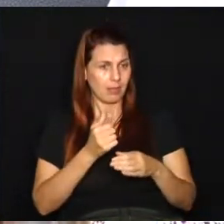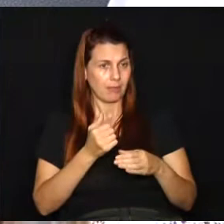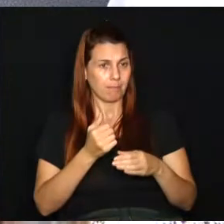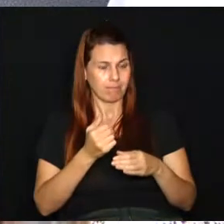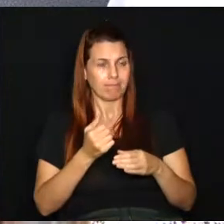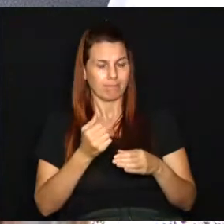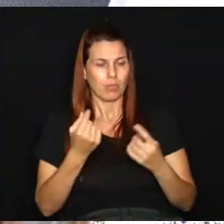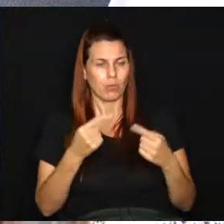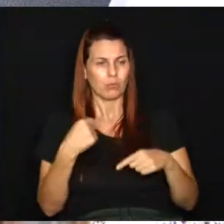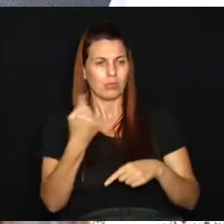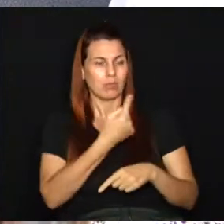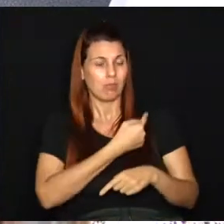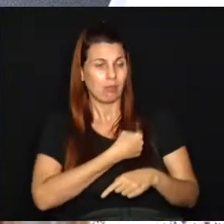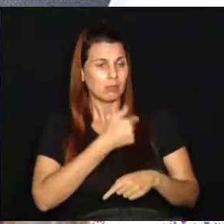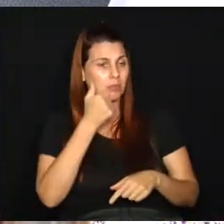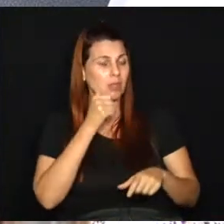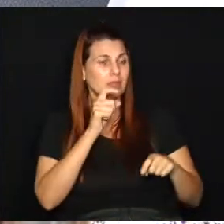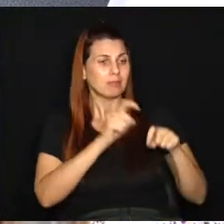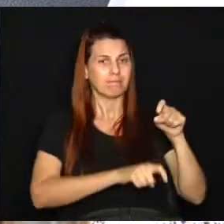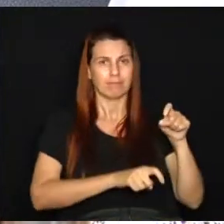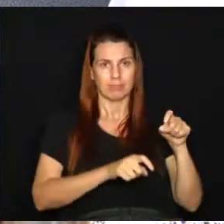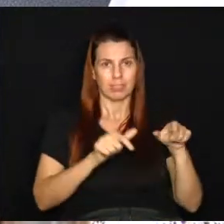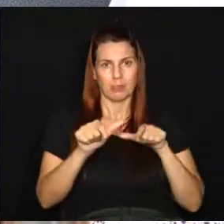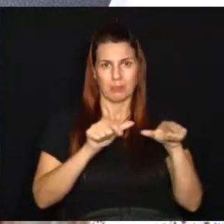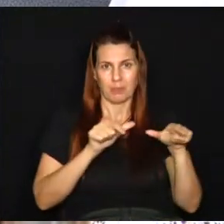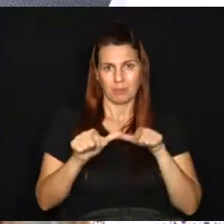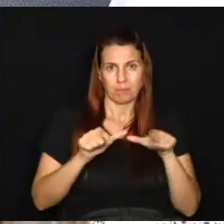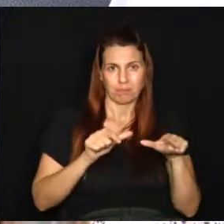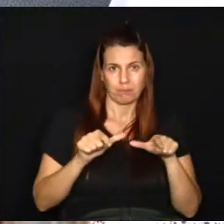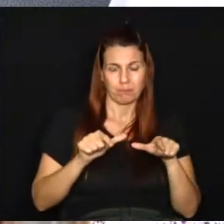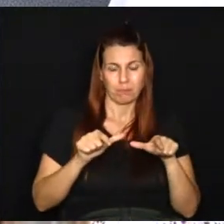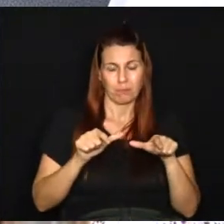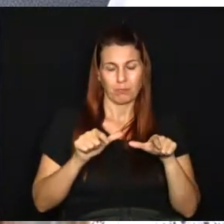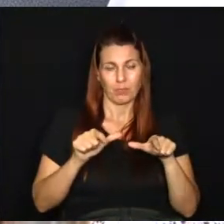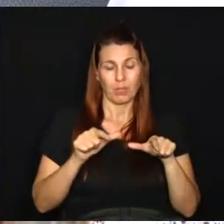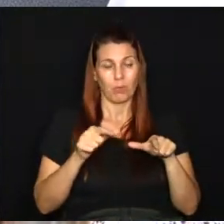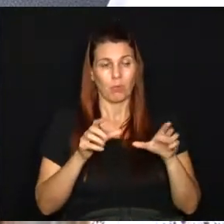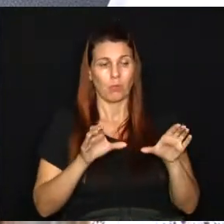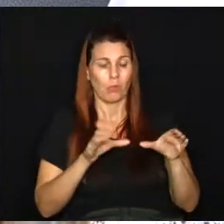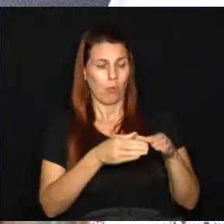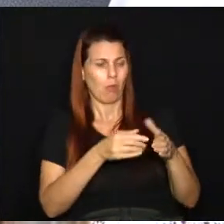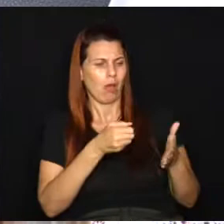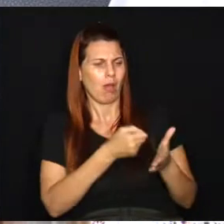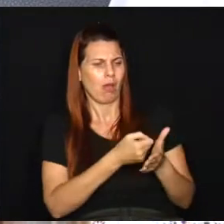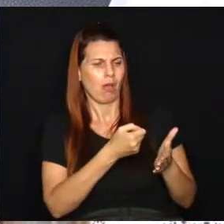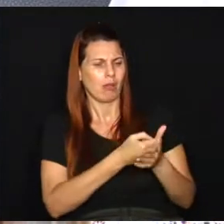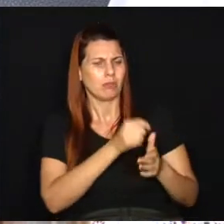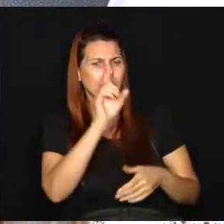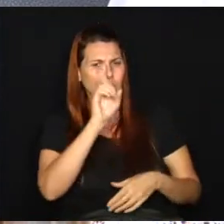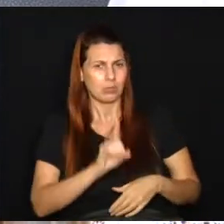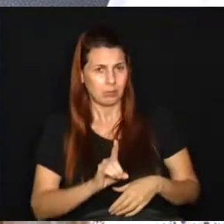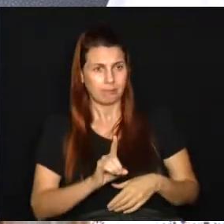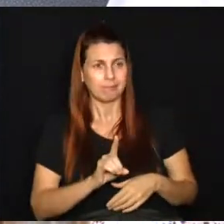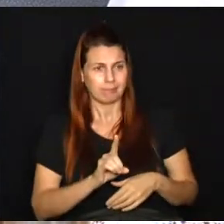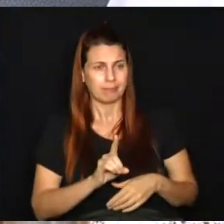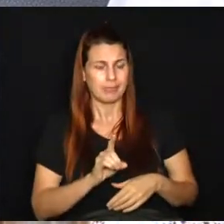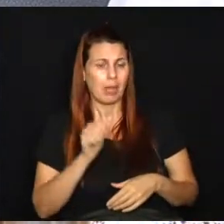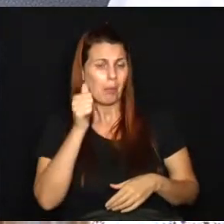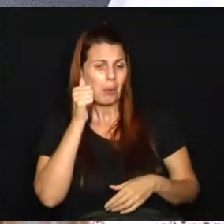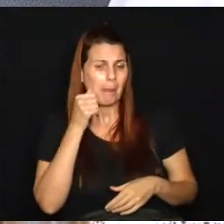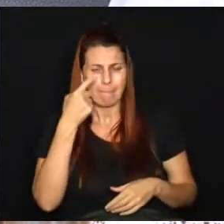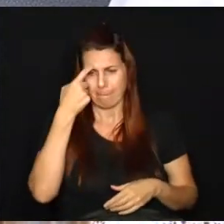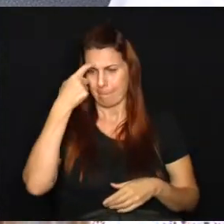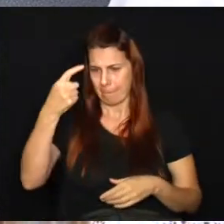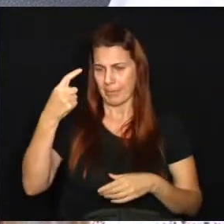mesmos, nós trabalhadoras sexuais, porque somos nós que exigimos os nossos direitos. E a outra colega achar que pode falar